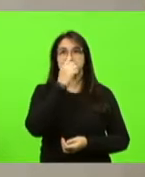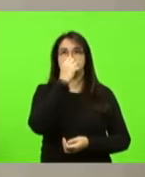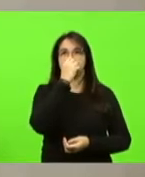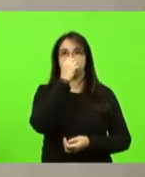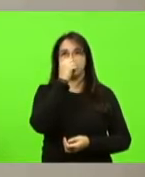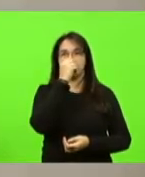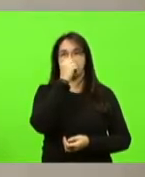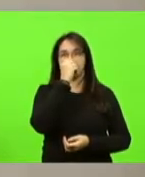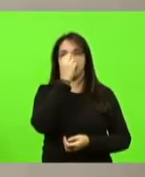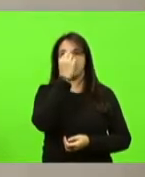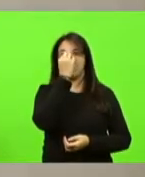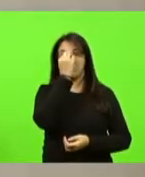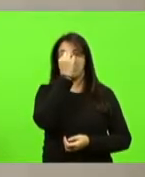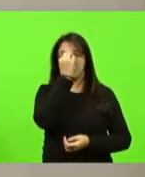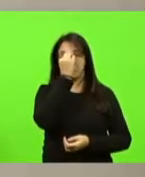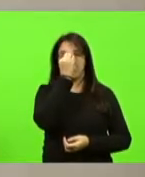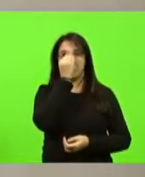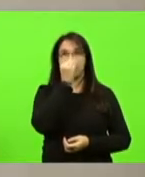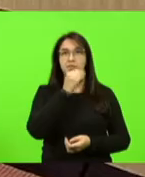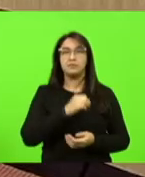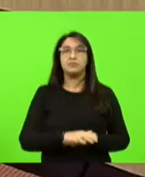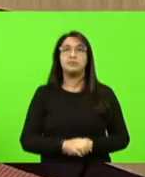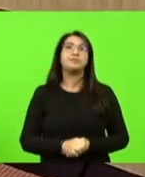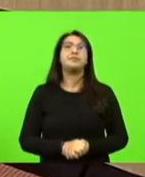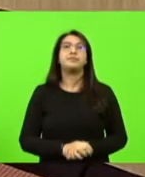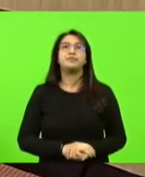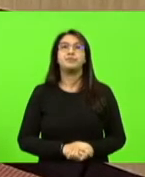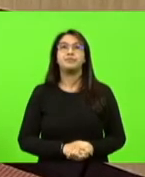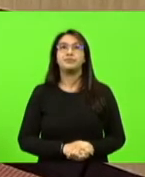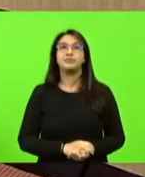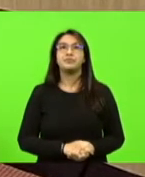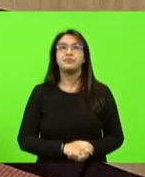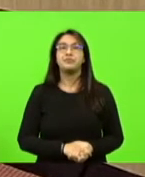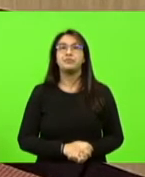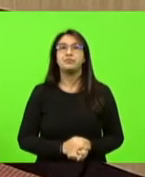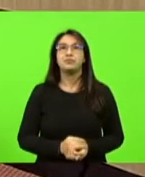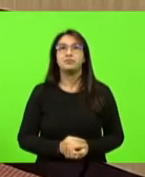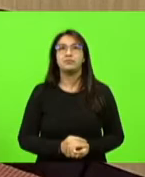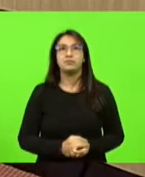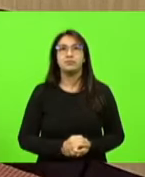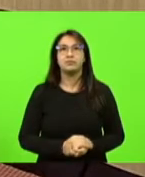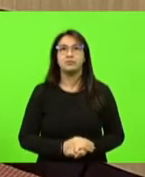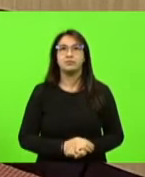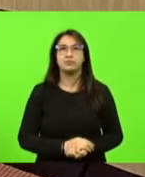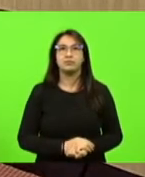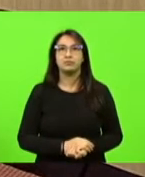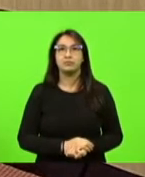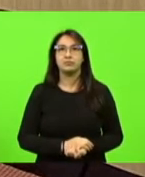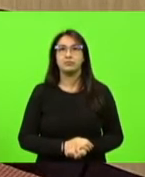discutir a matéria, discutir deputado a matéria. Marcos Vieira, na sequência, deputado Jessé Lopes.